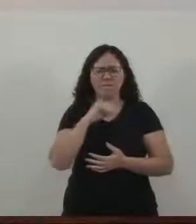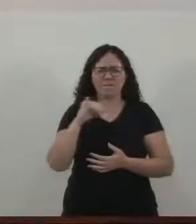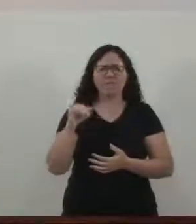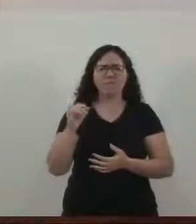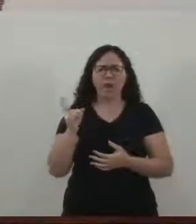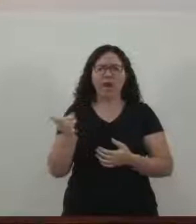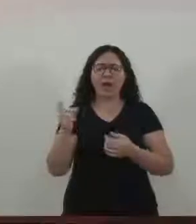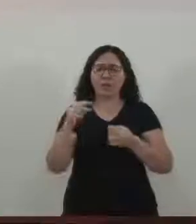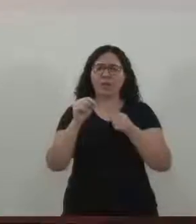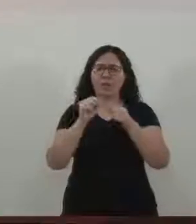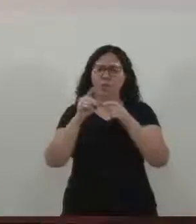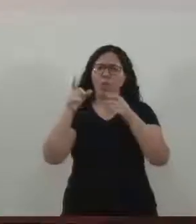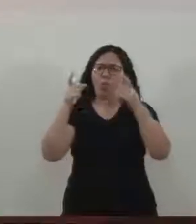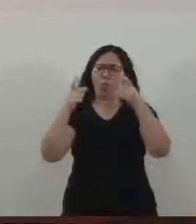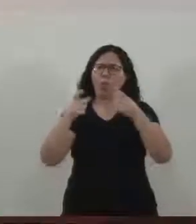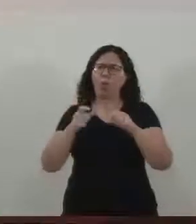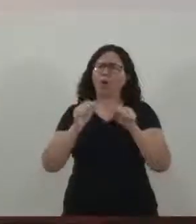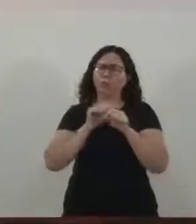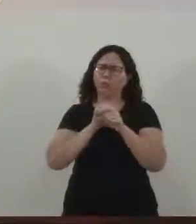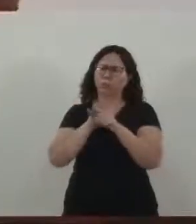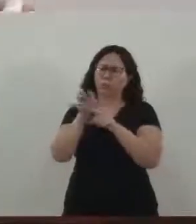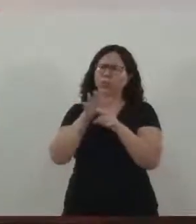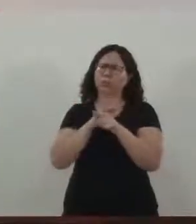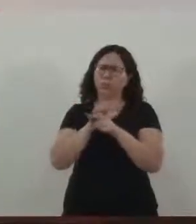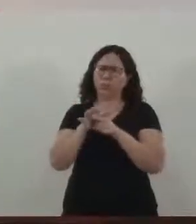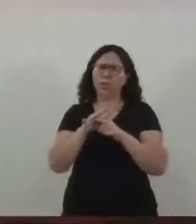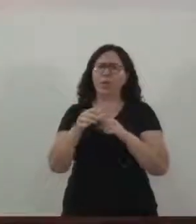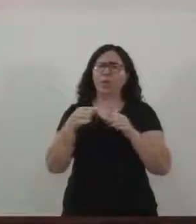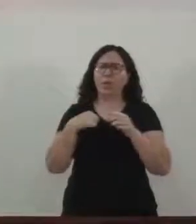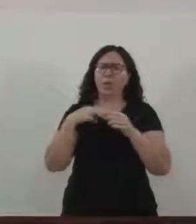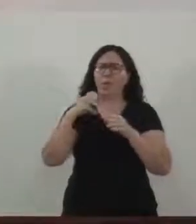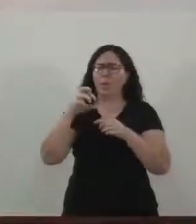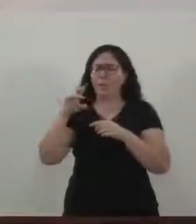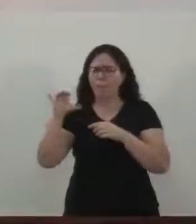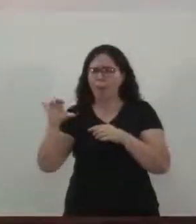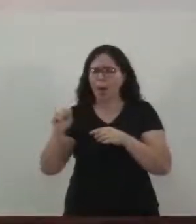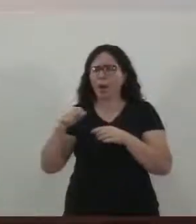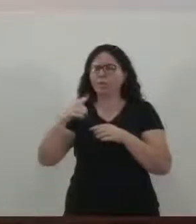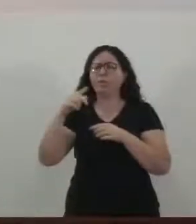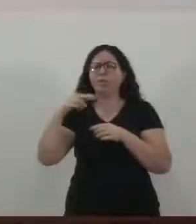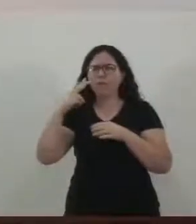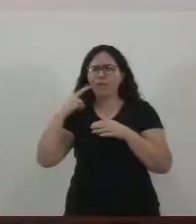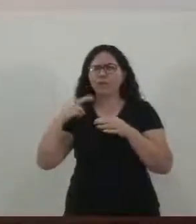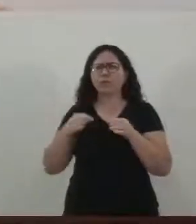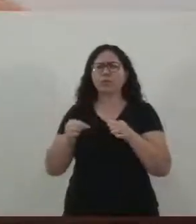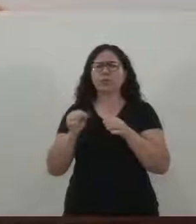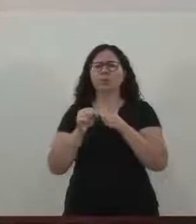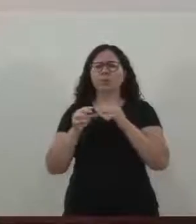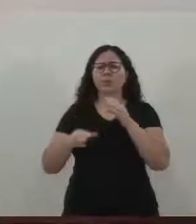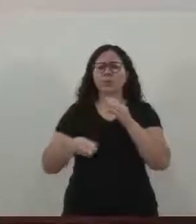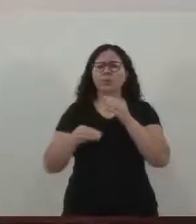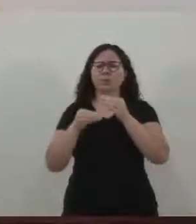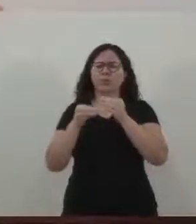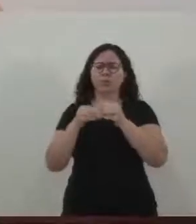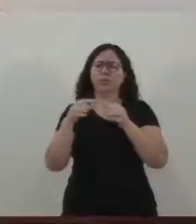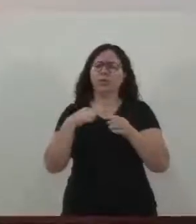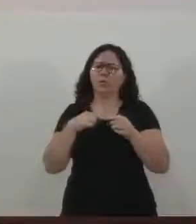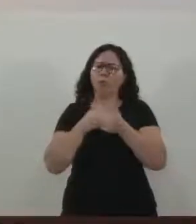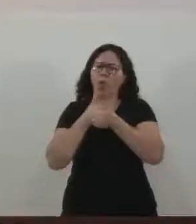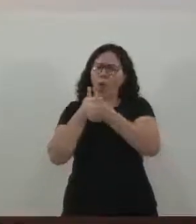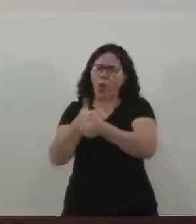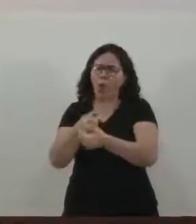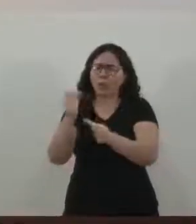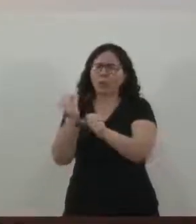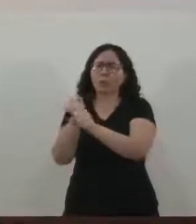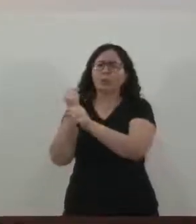um local de grandes frutos. Lá tem um pouco da emenda minha, do Marcos, de todos os mais vereadores que mandaram emenda também para lá. Eu estou acompanhando as obras lá,